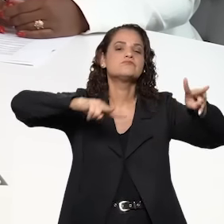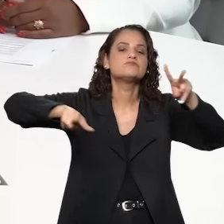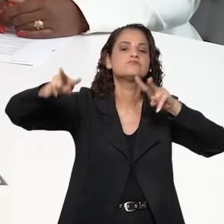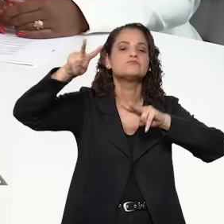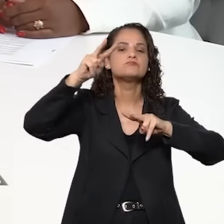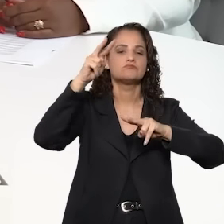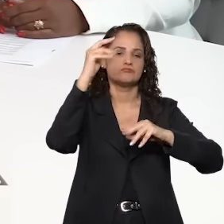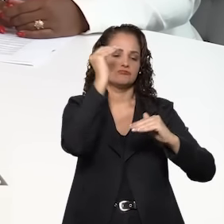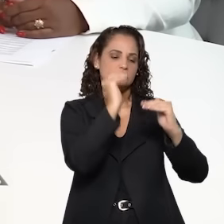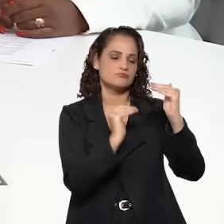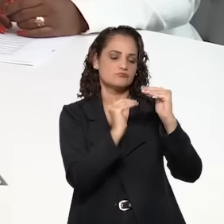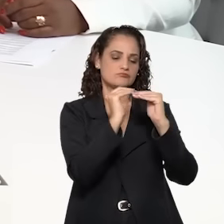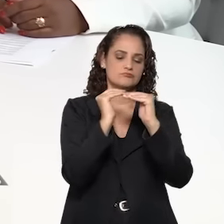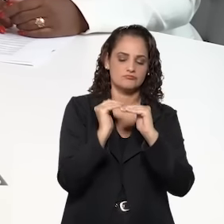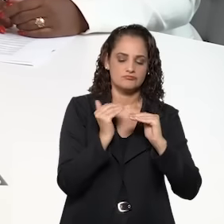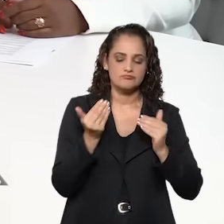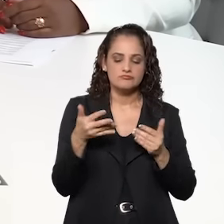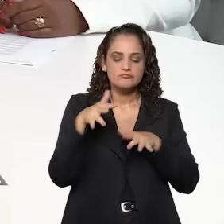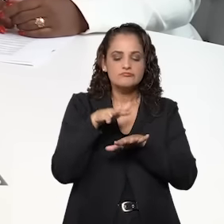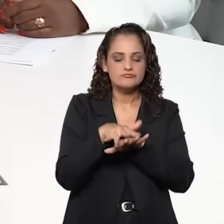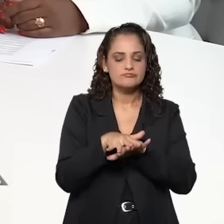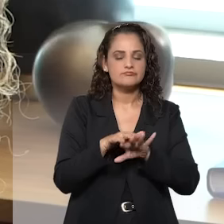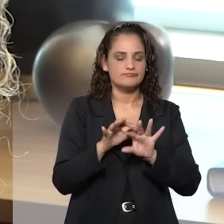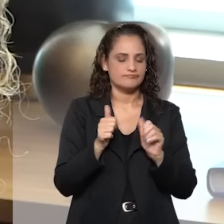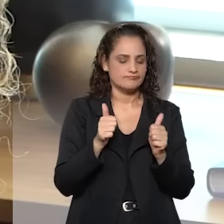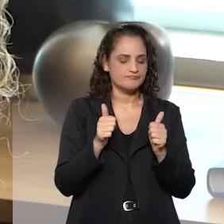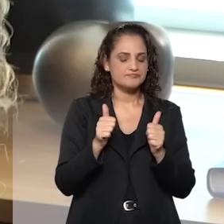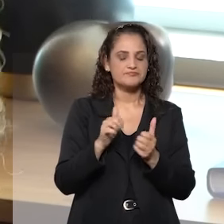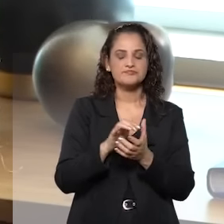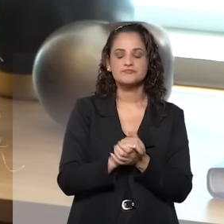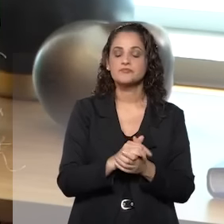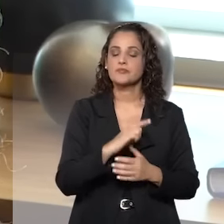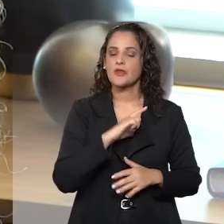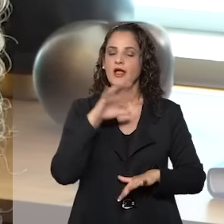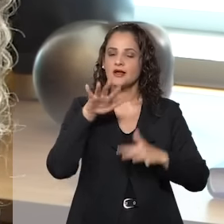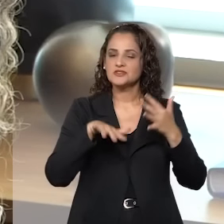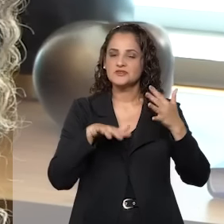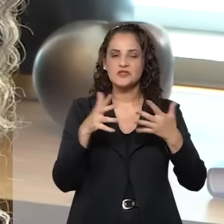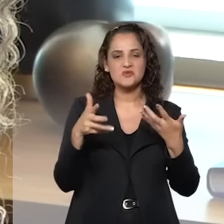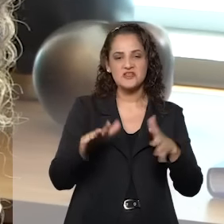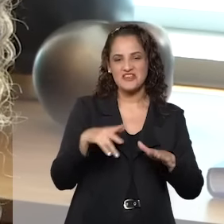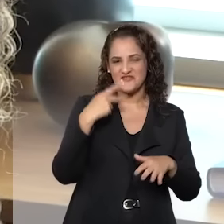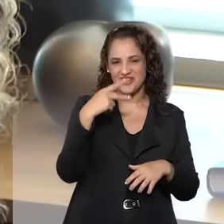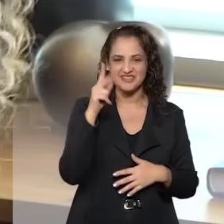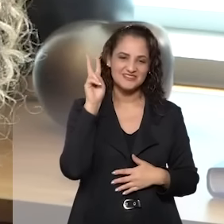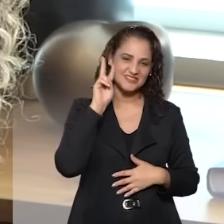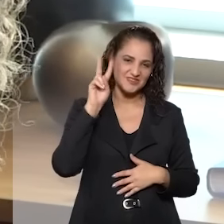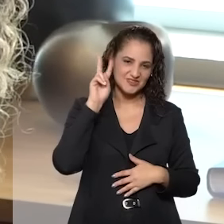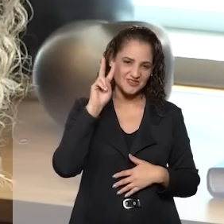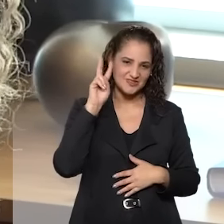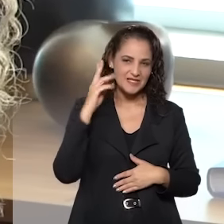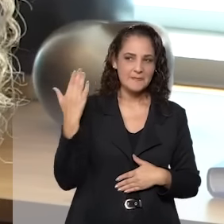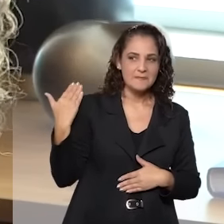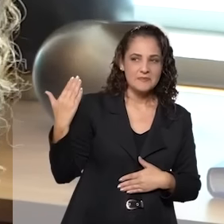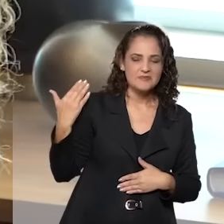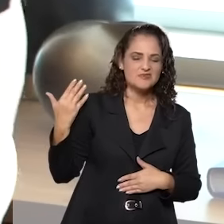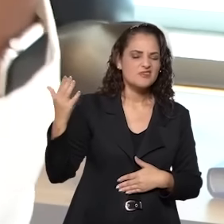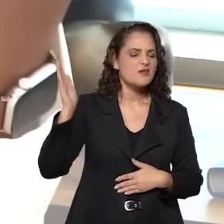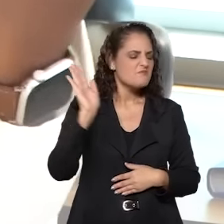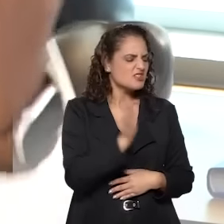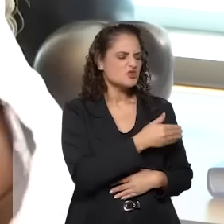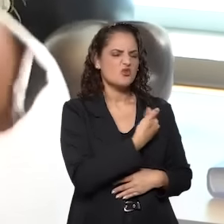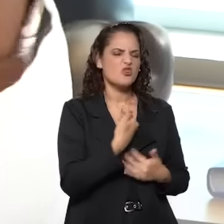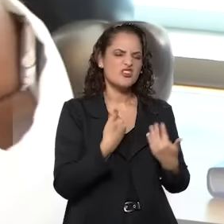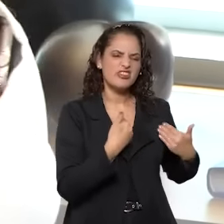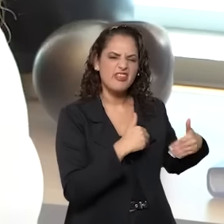inclusão e de Equidade muito bem Tem um um um símbolo Às vezes as pessoas não querem muito ficar falando de história ficar falando de passado fal Ah já